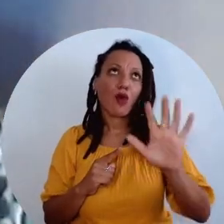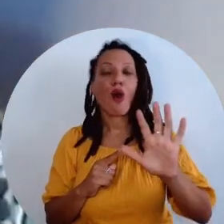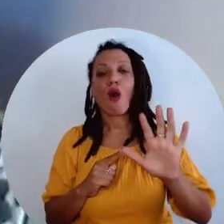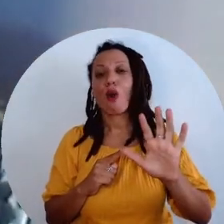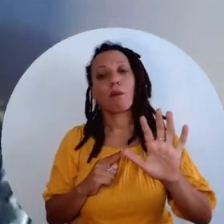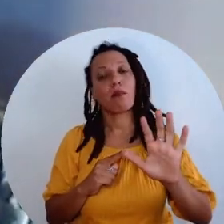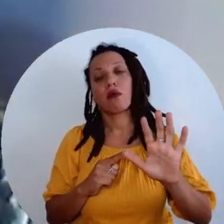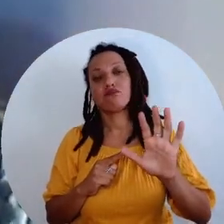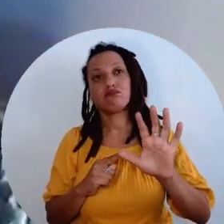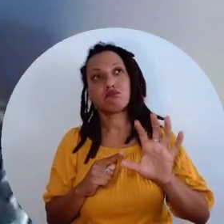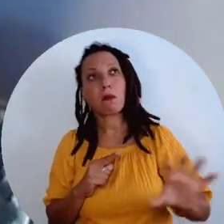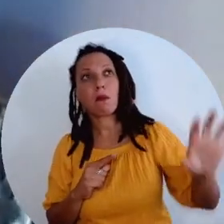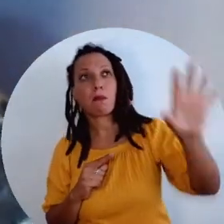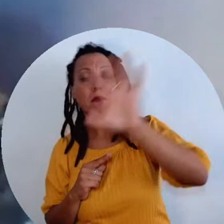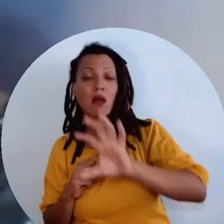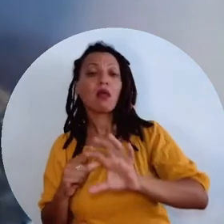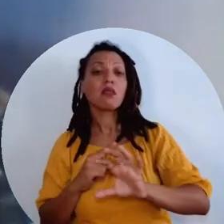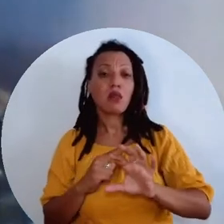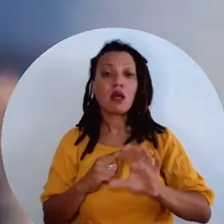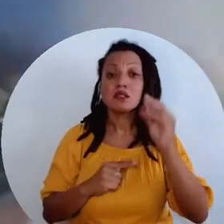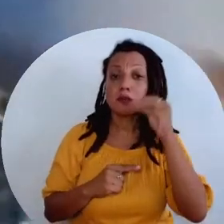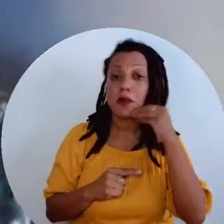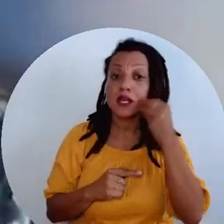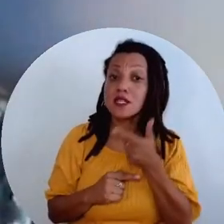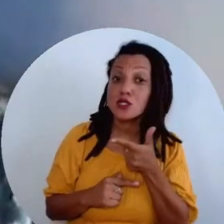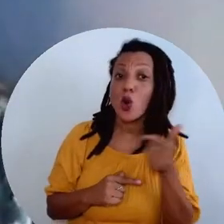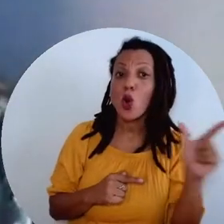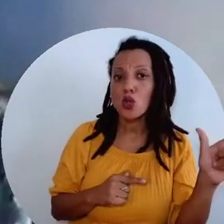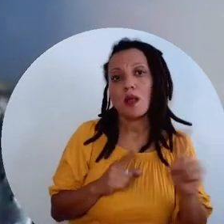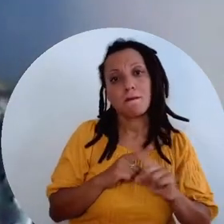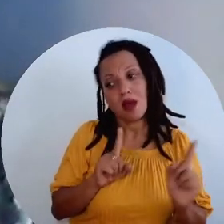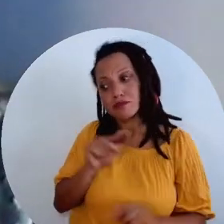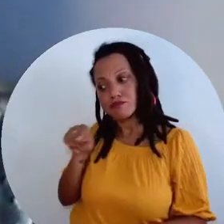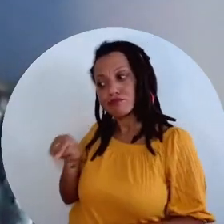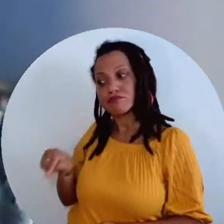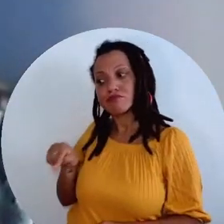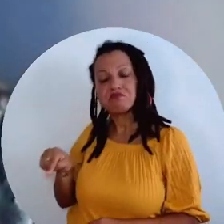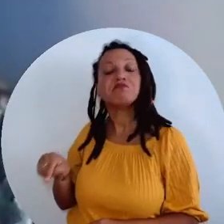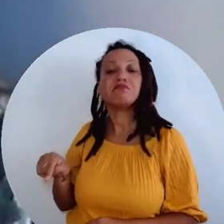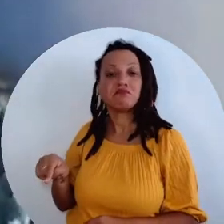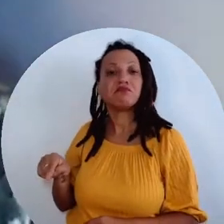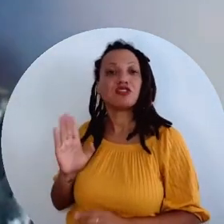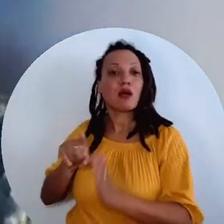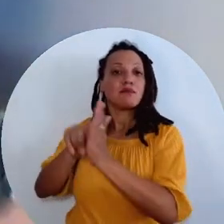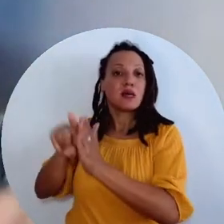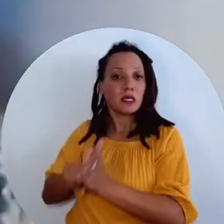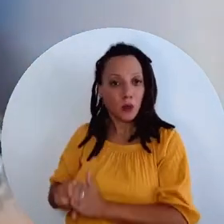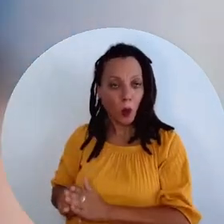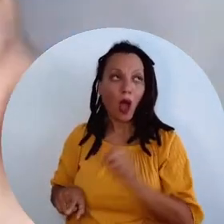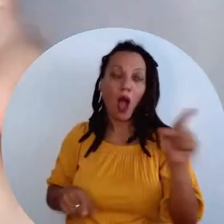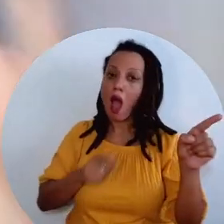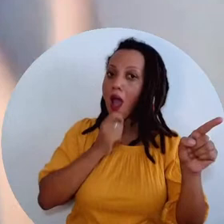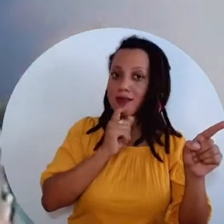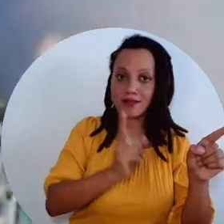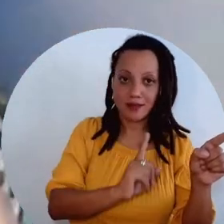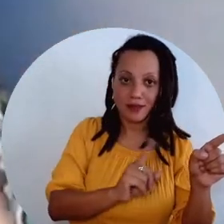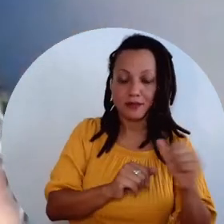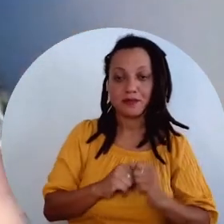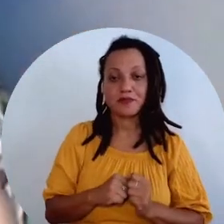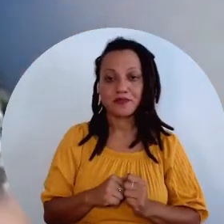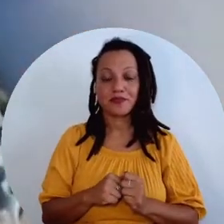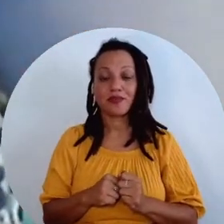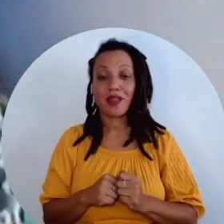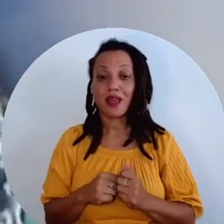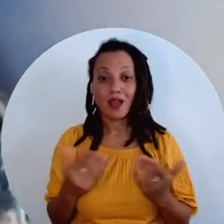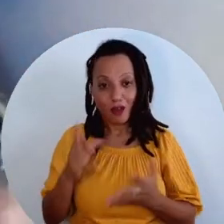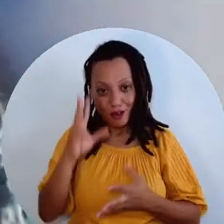na Europa ou no Oriente. E aí, espero que vocês tenham entendido esse primeiro tópico. Vou para o tópico número